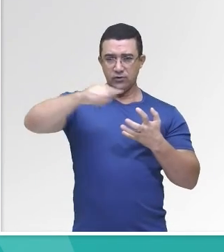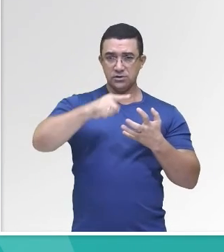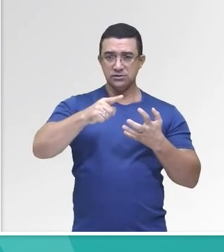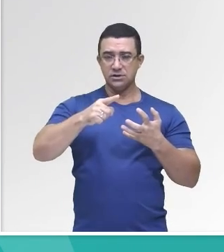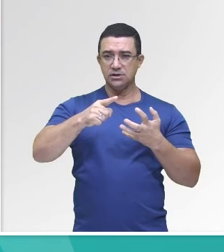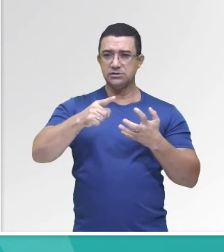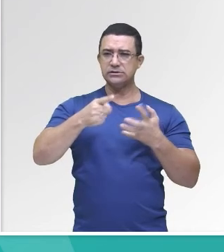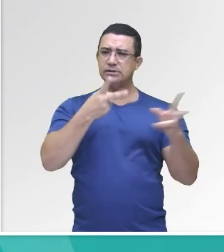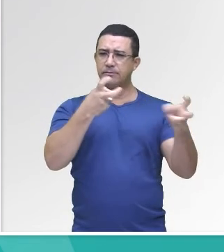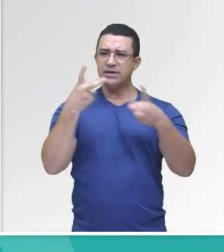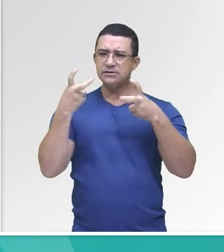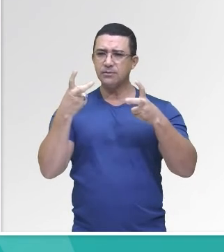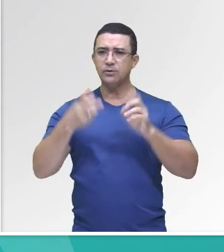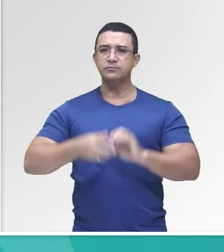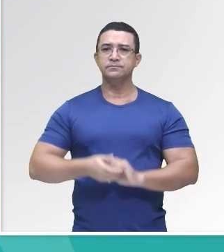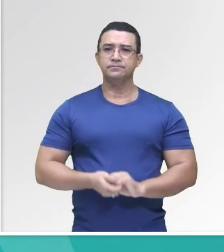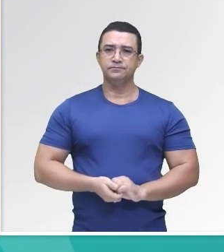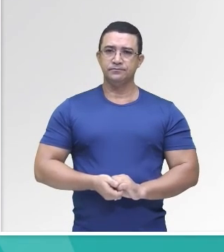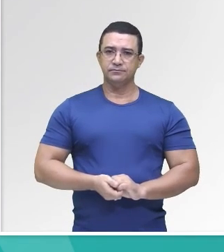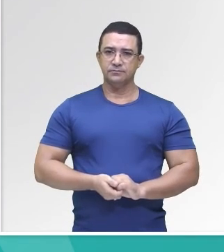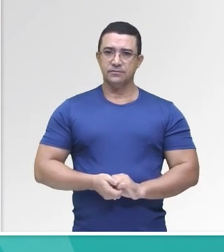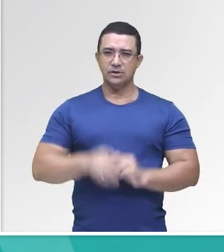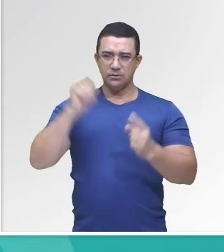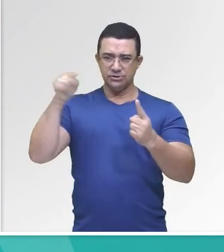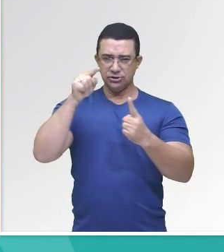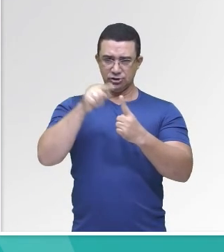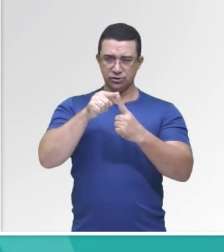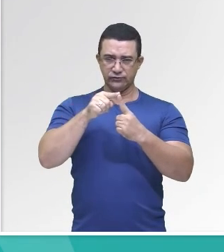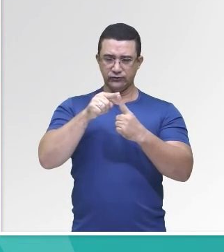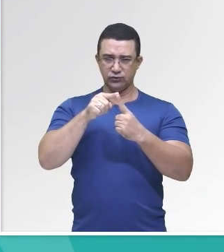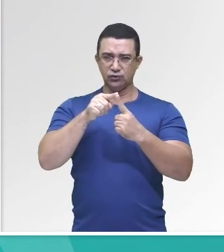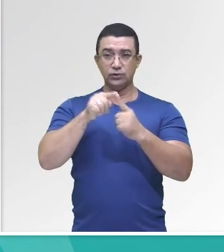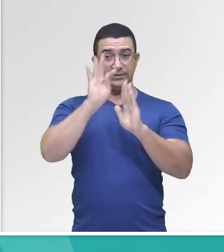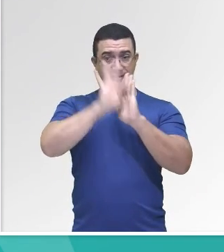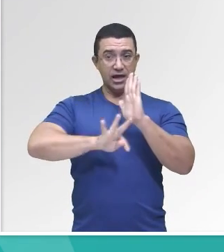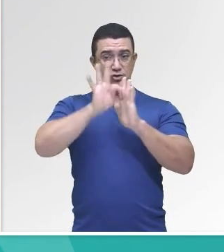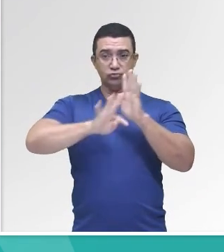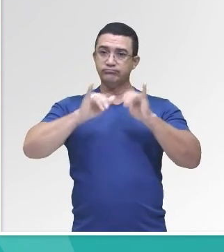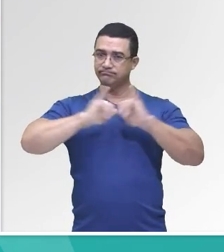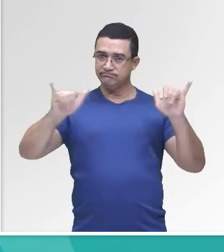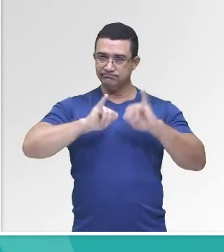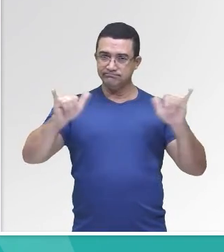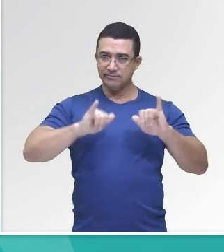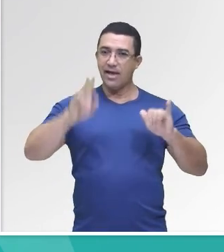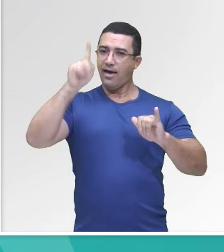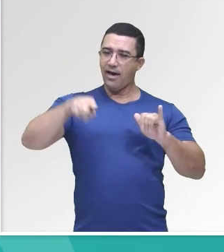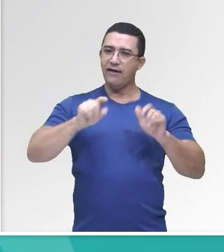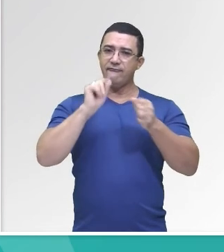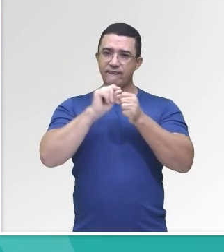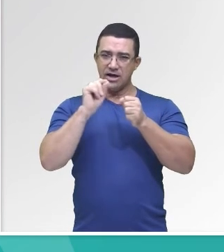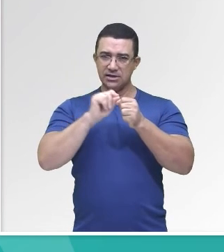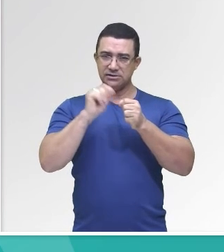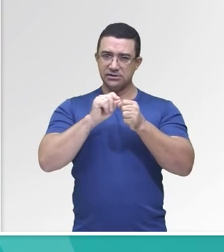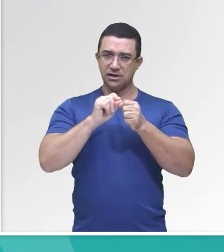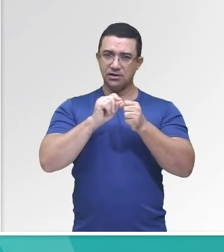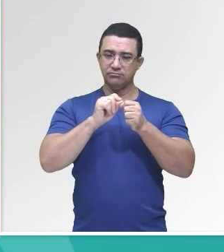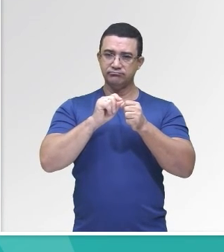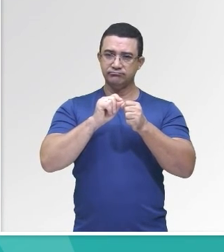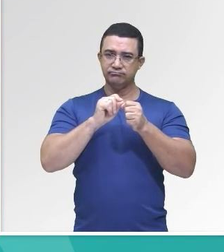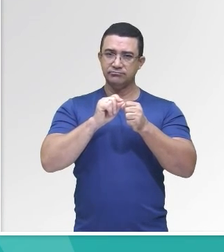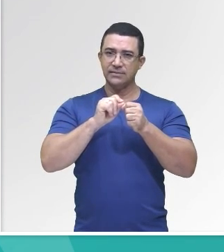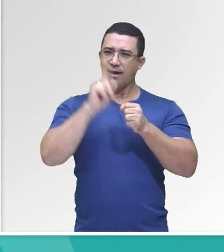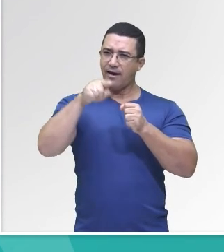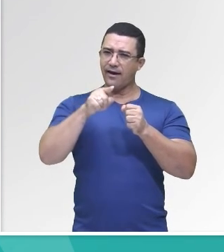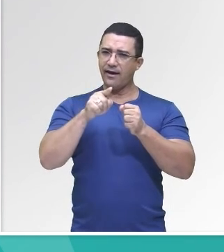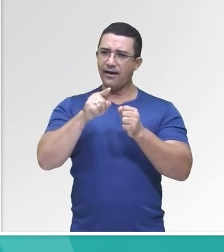observem? Que a finalidade do texto publicitário é o quê? É fazer com que